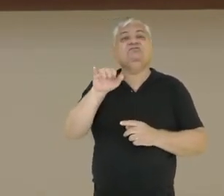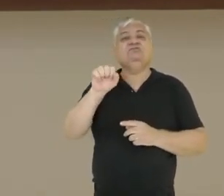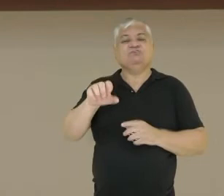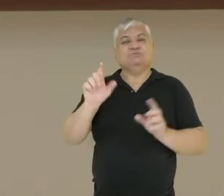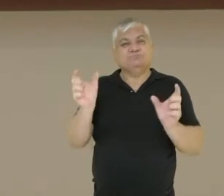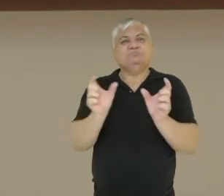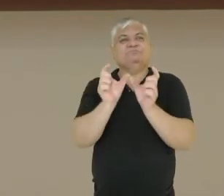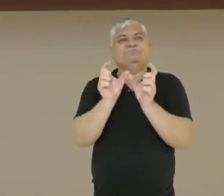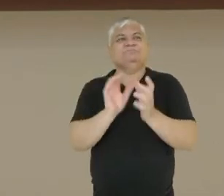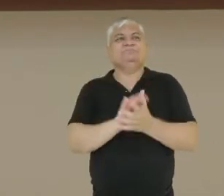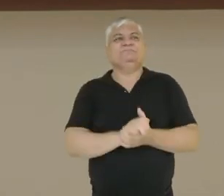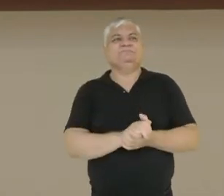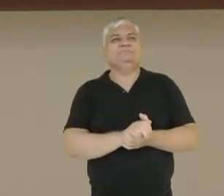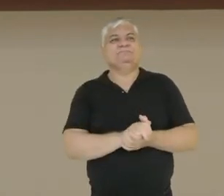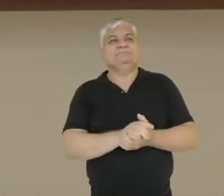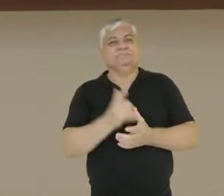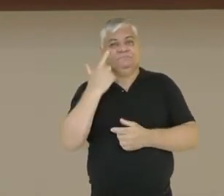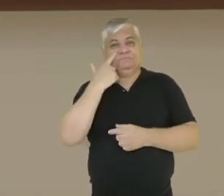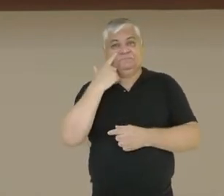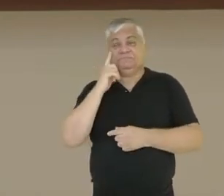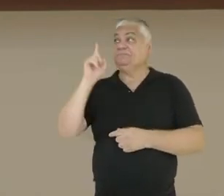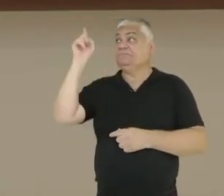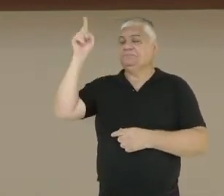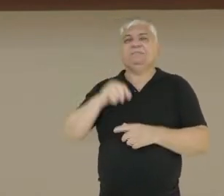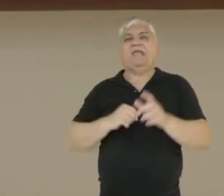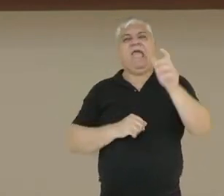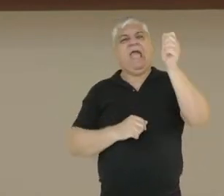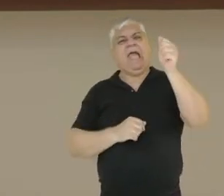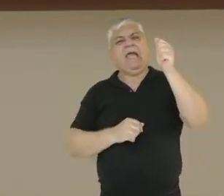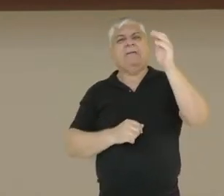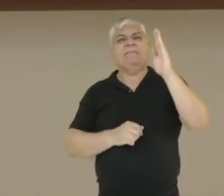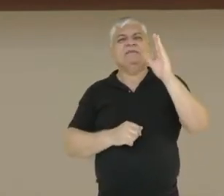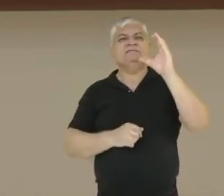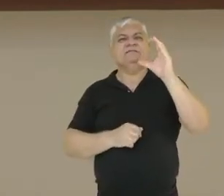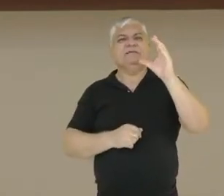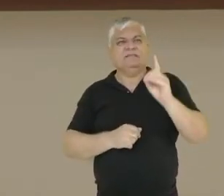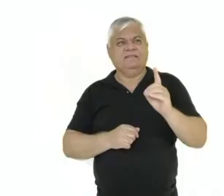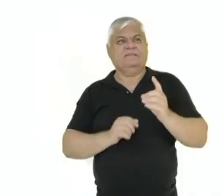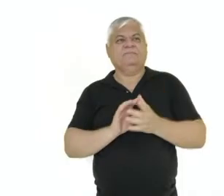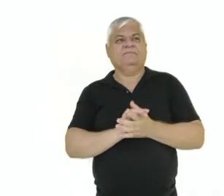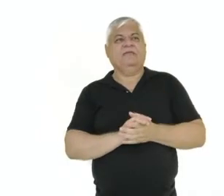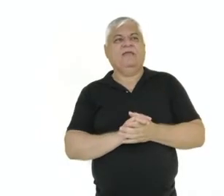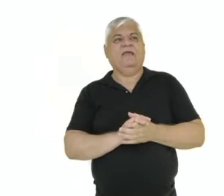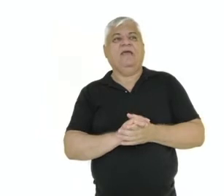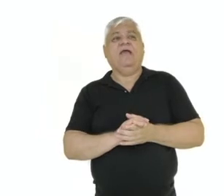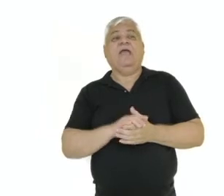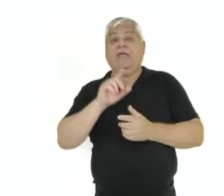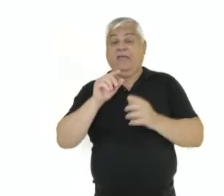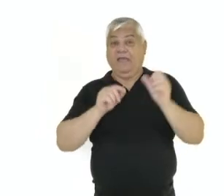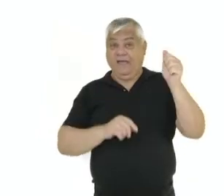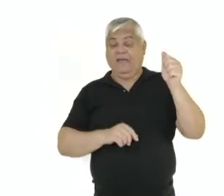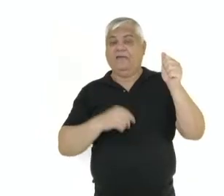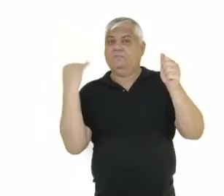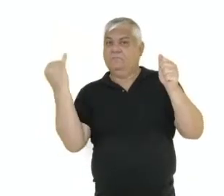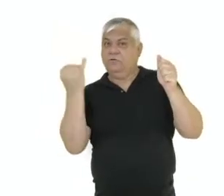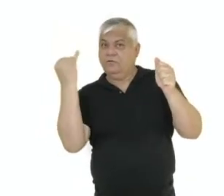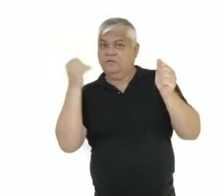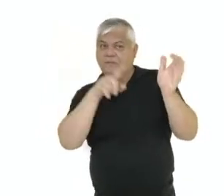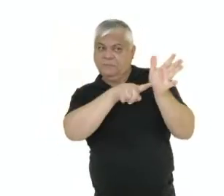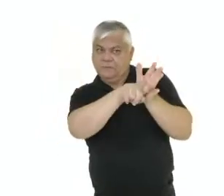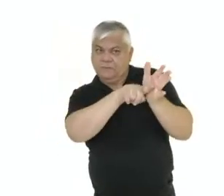Vamos analisar os enunciados abaixo e assinalar a completiva nominal de novo. é importante a verificação dos